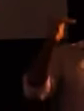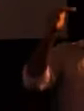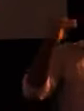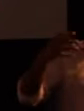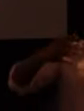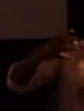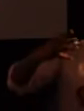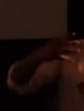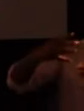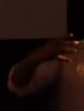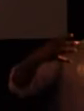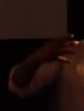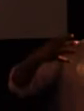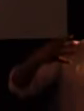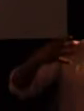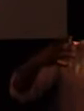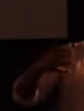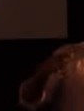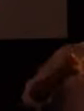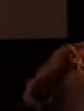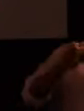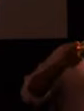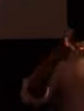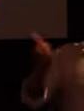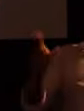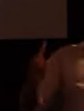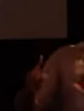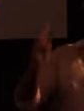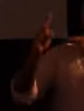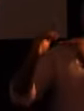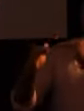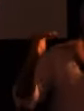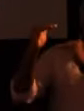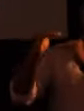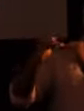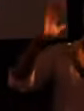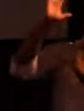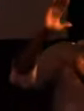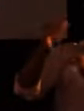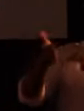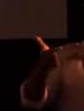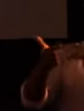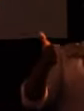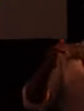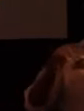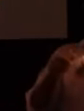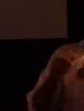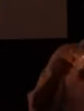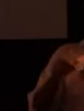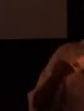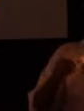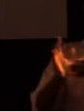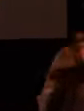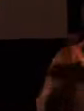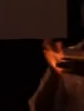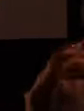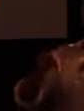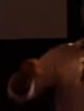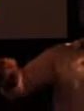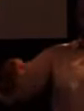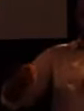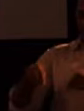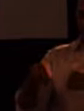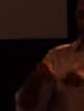pavimentos, superior a 12 é uma outra regra para recuos e afastamentos, e para os terrenos da área de borda